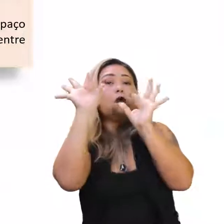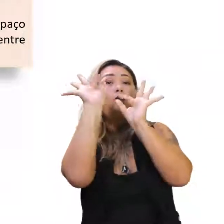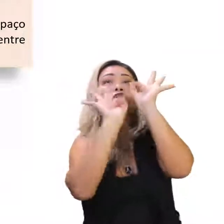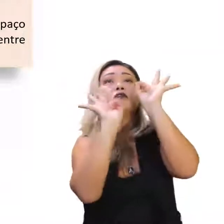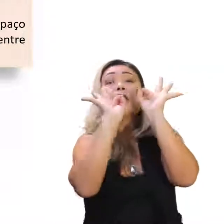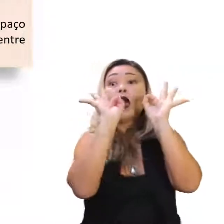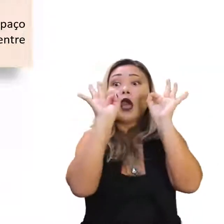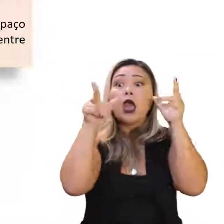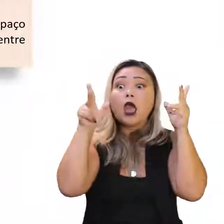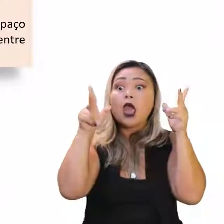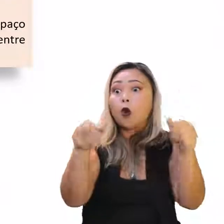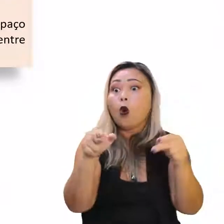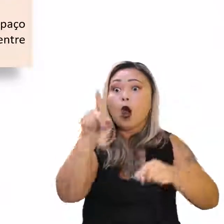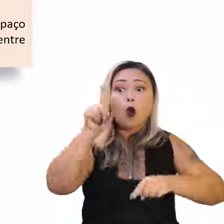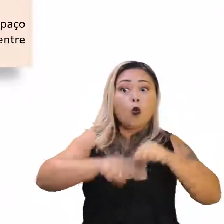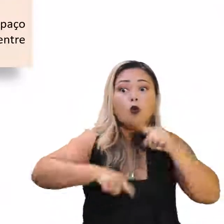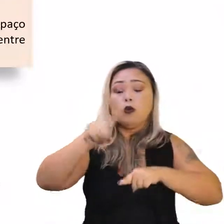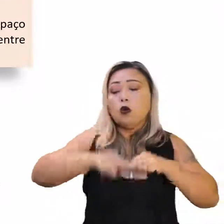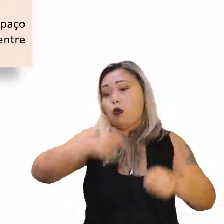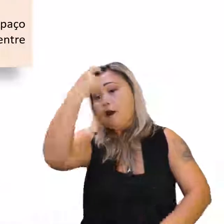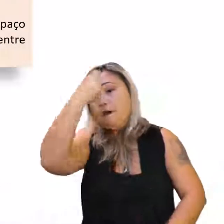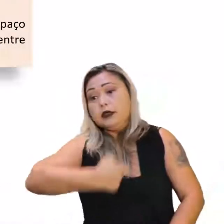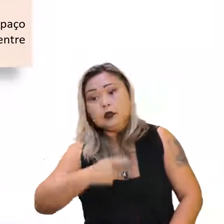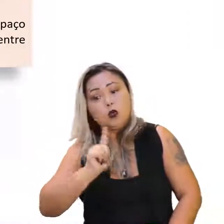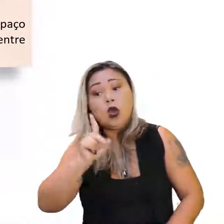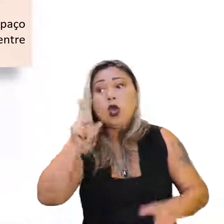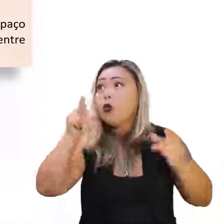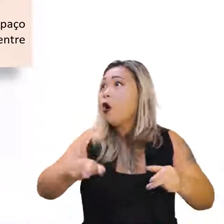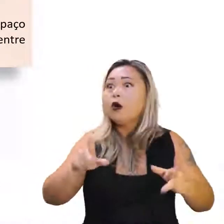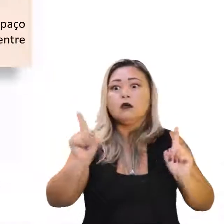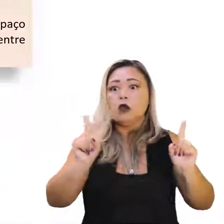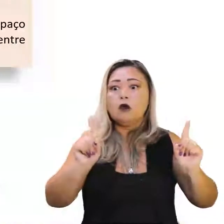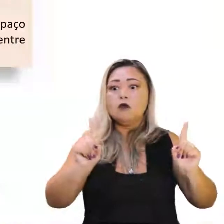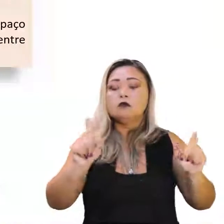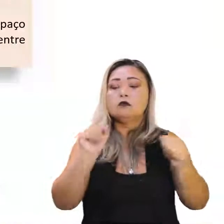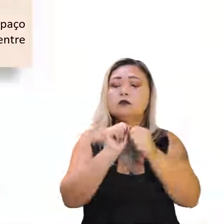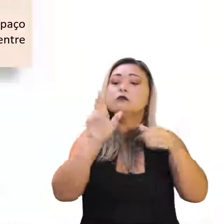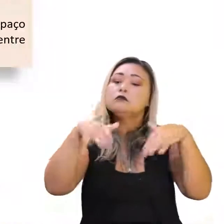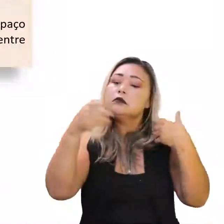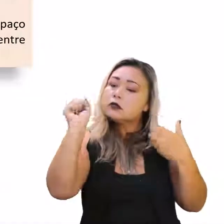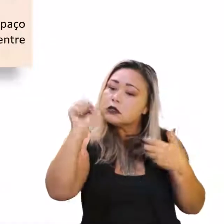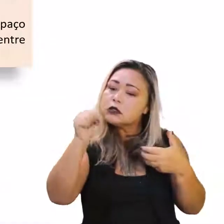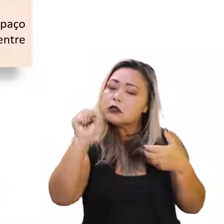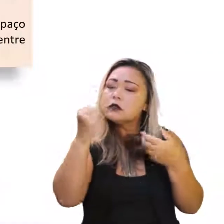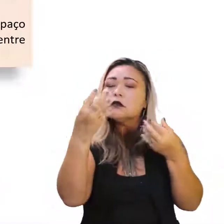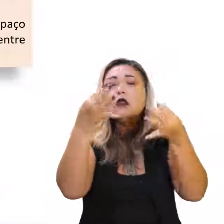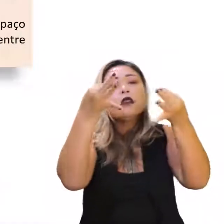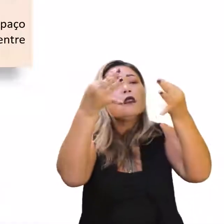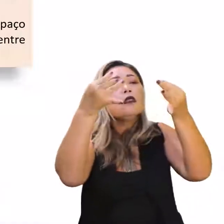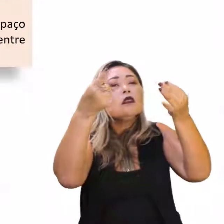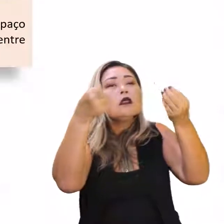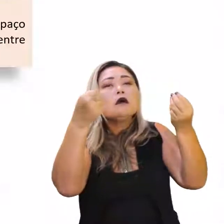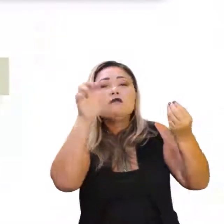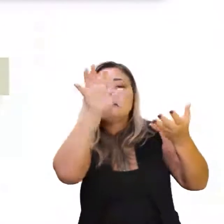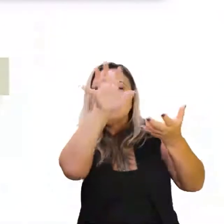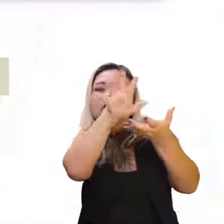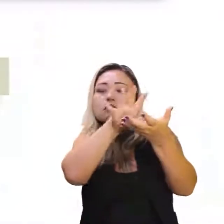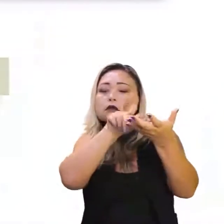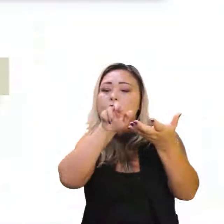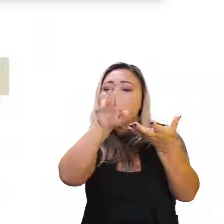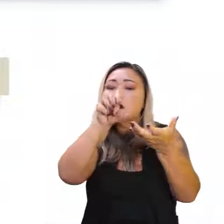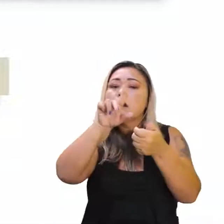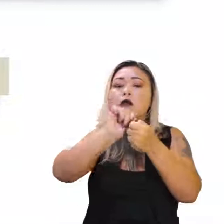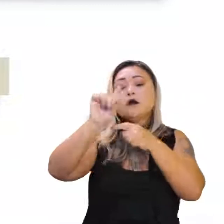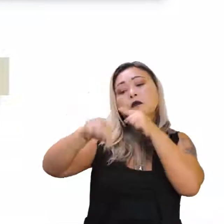ou representar o objeto, a pessoa como ela é, e sim detalhar aí com formas geométricas.